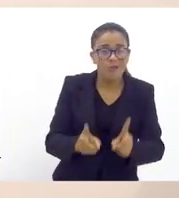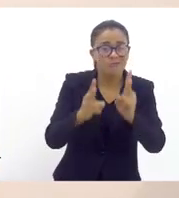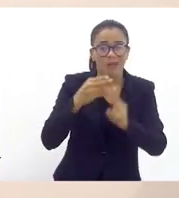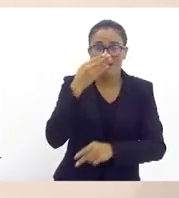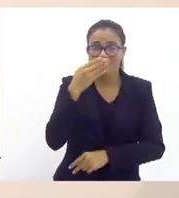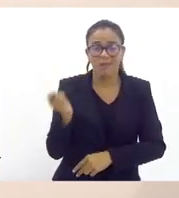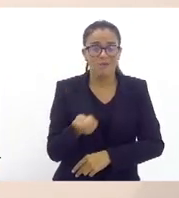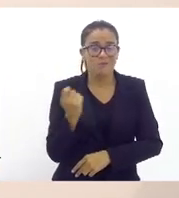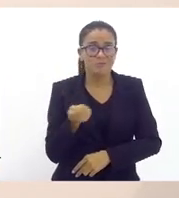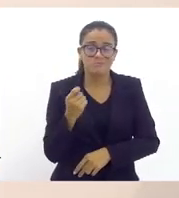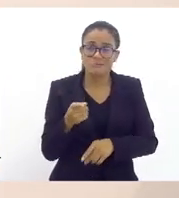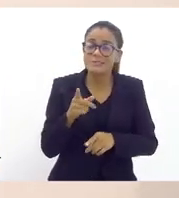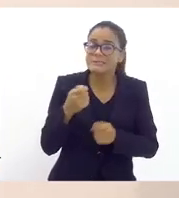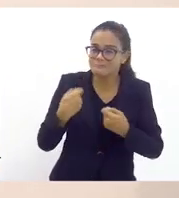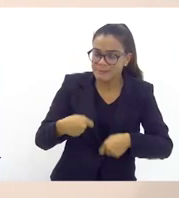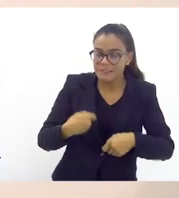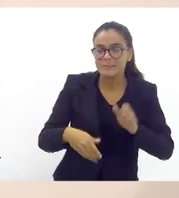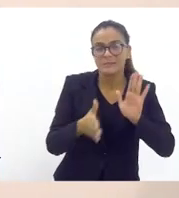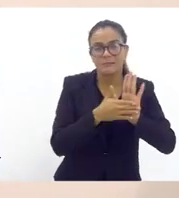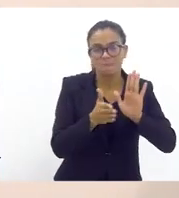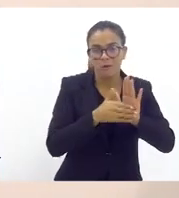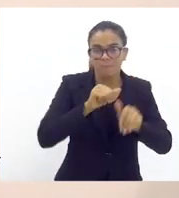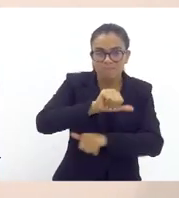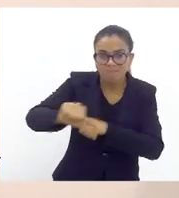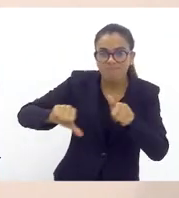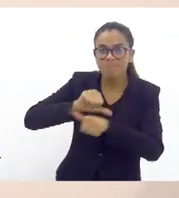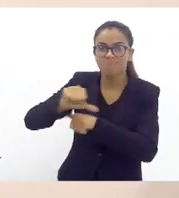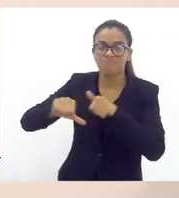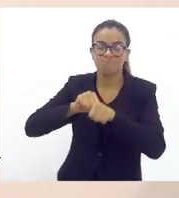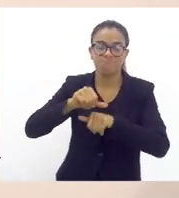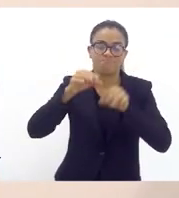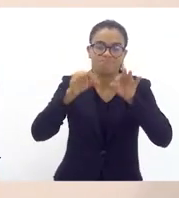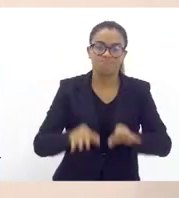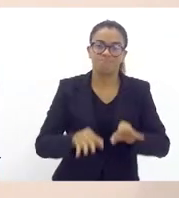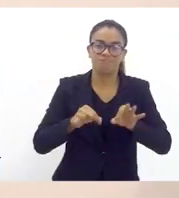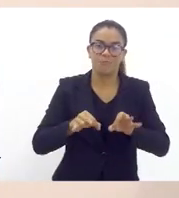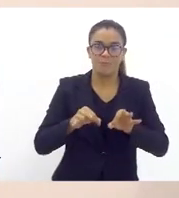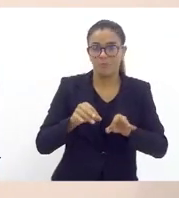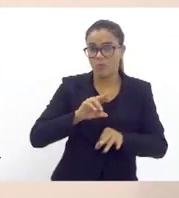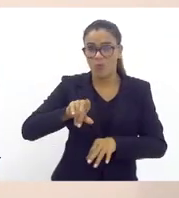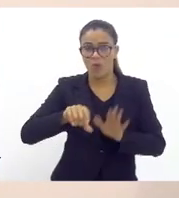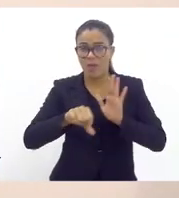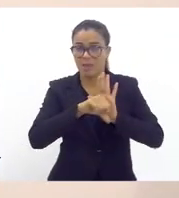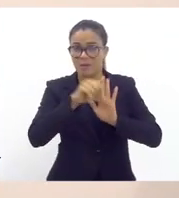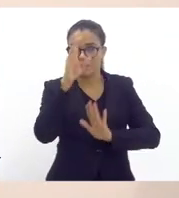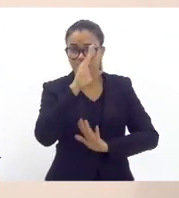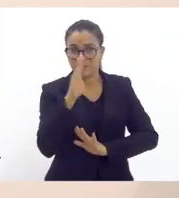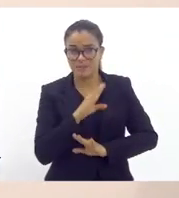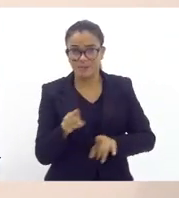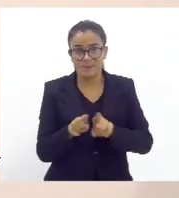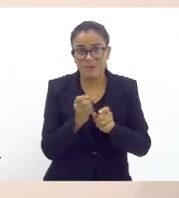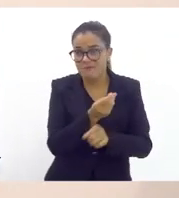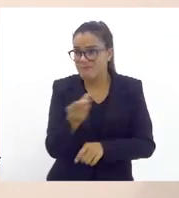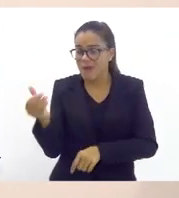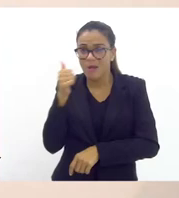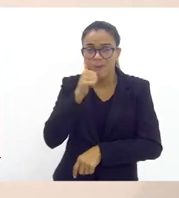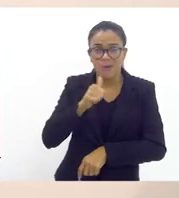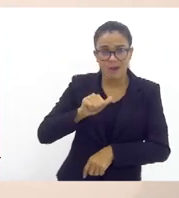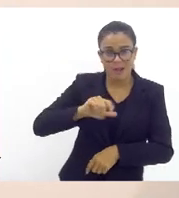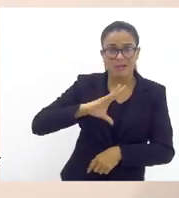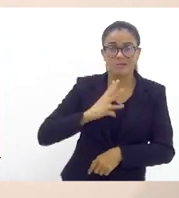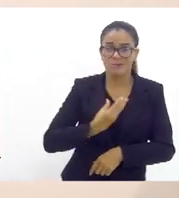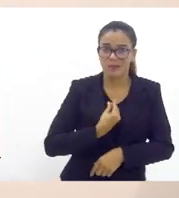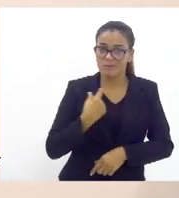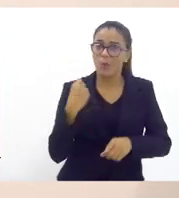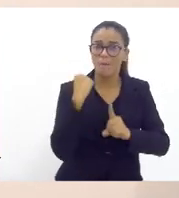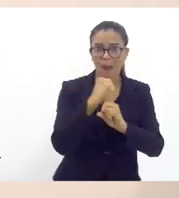e precisamos ter, sim, propostas de regulamentação dessa profissão, já que não é crime no Brasil e que muitas das mulheres trans são assassinadas